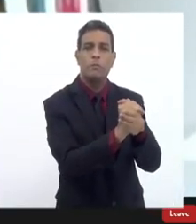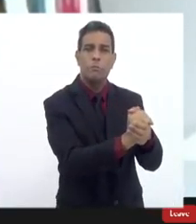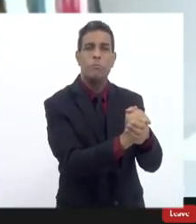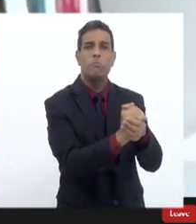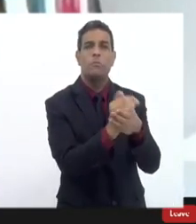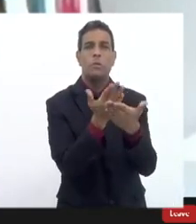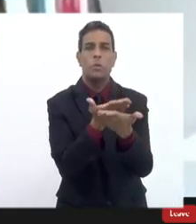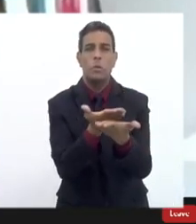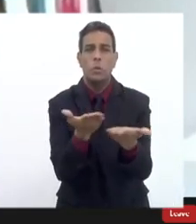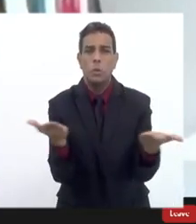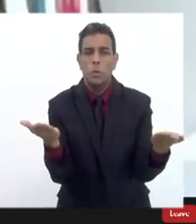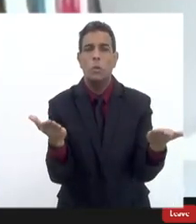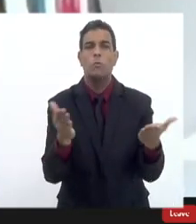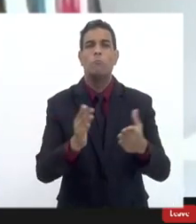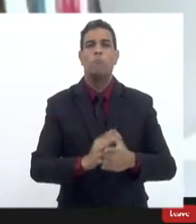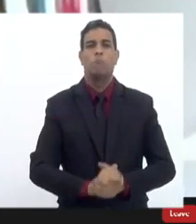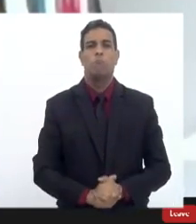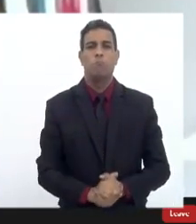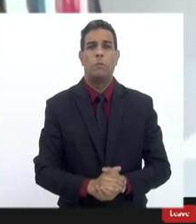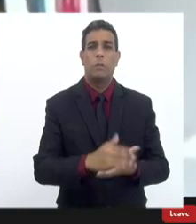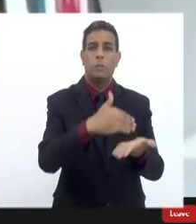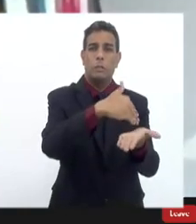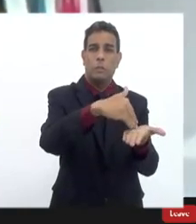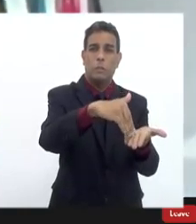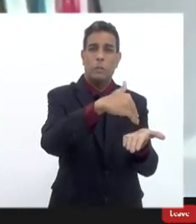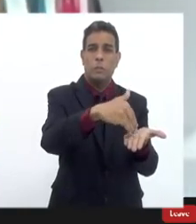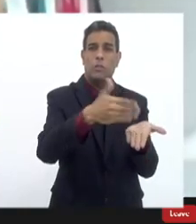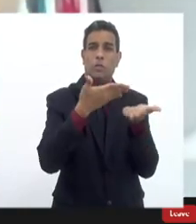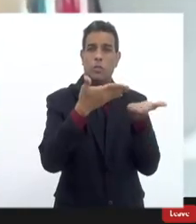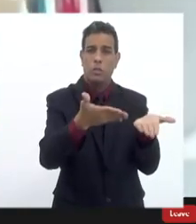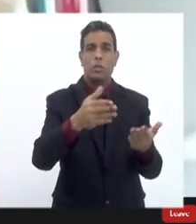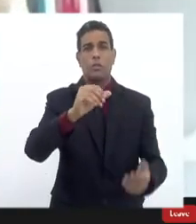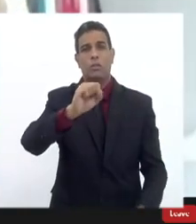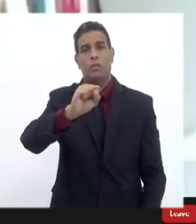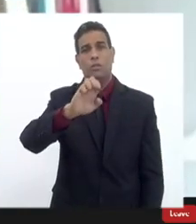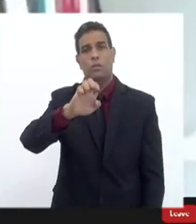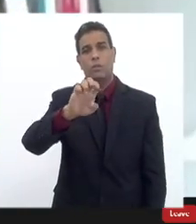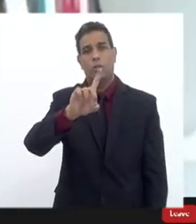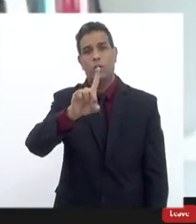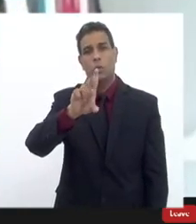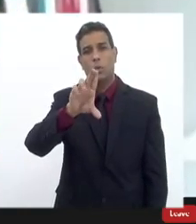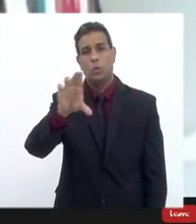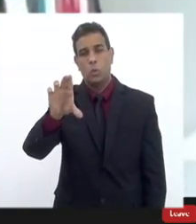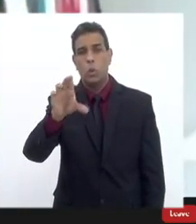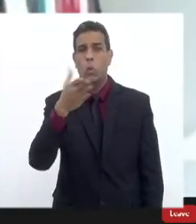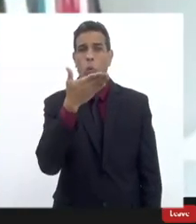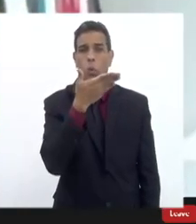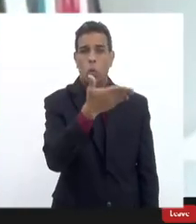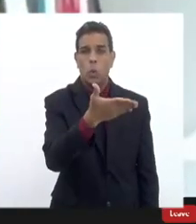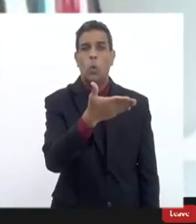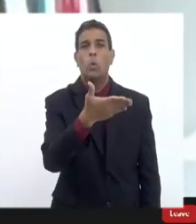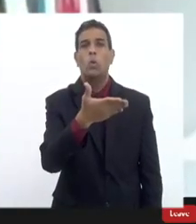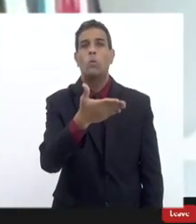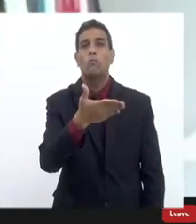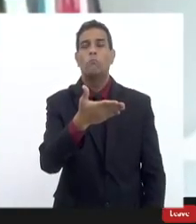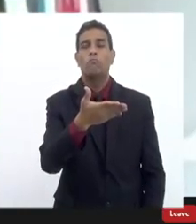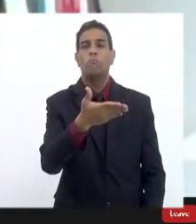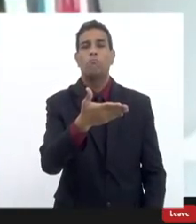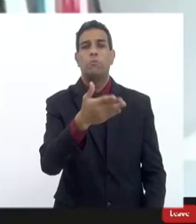Eu cumprimento também a Secretaria de Educação, em nome da